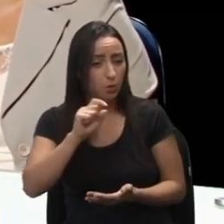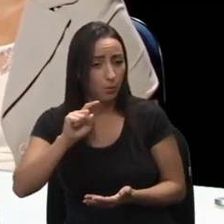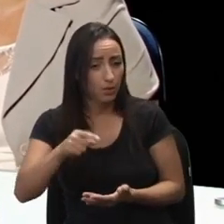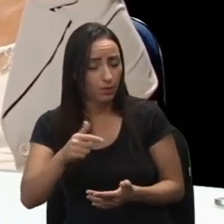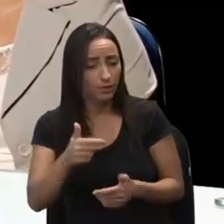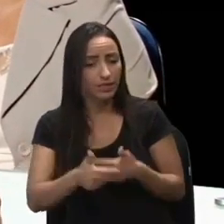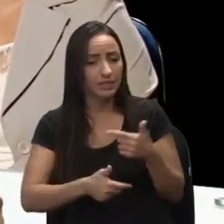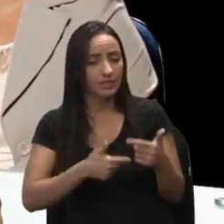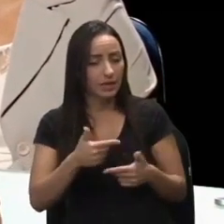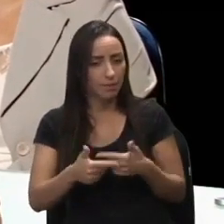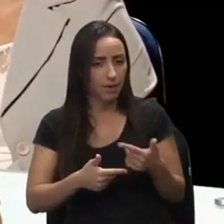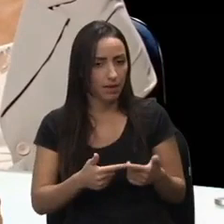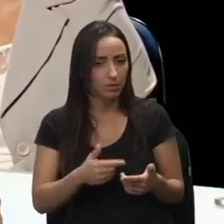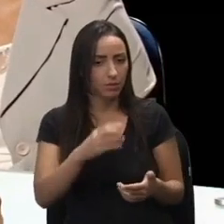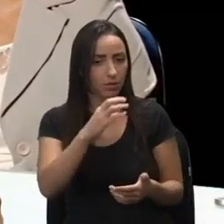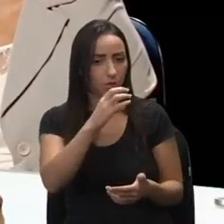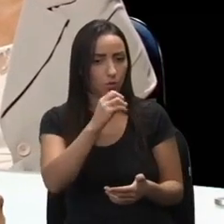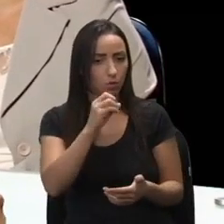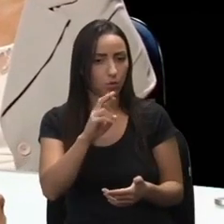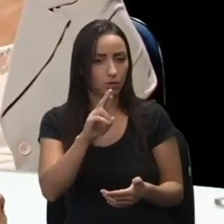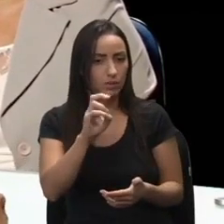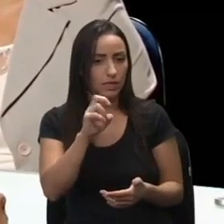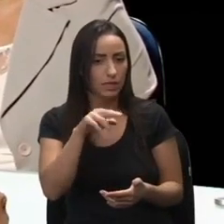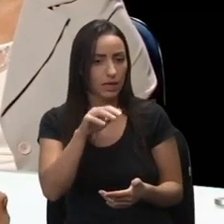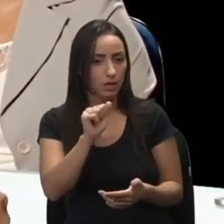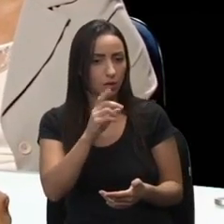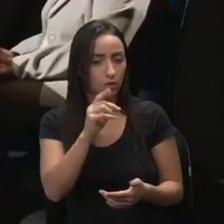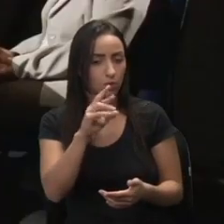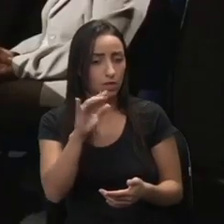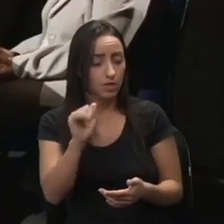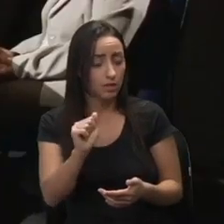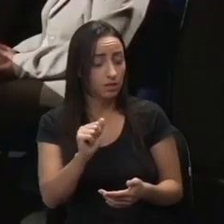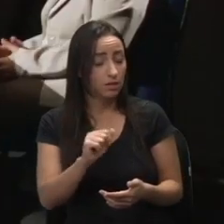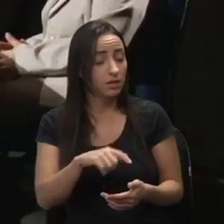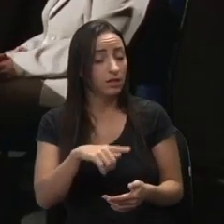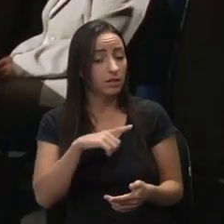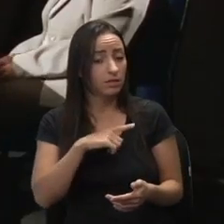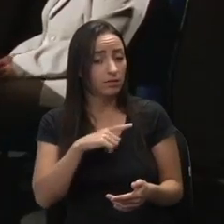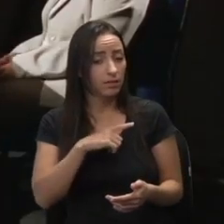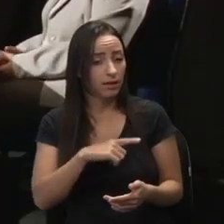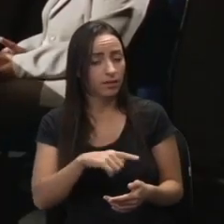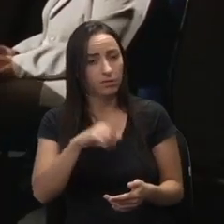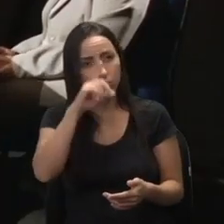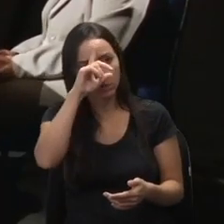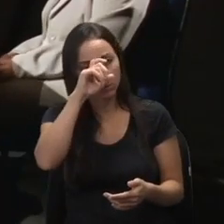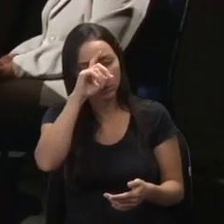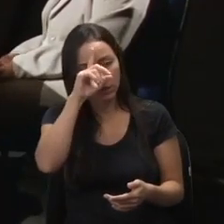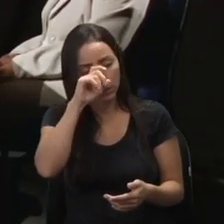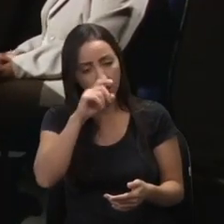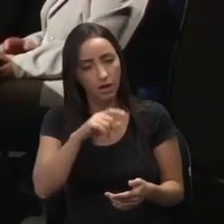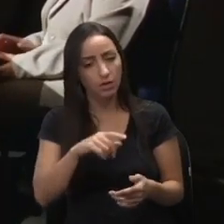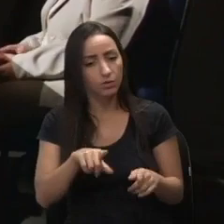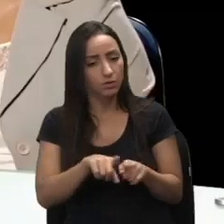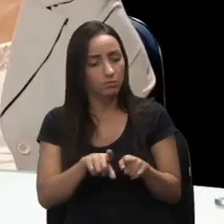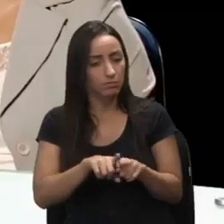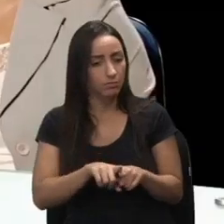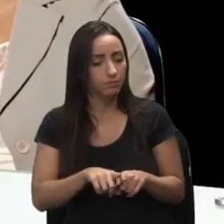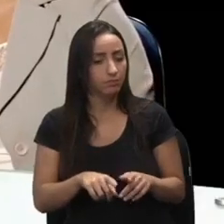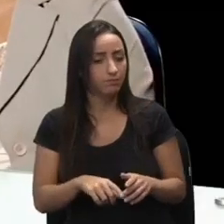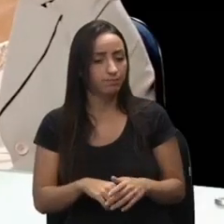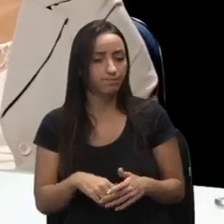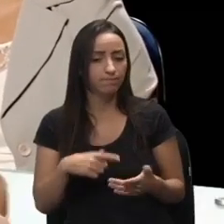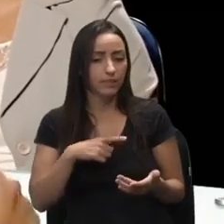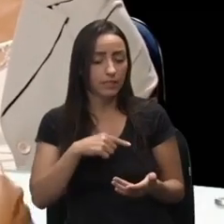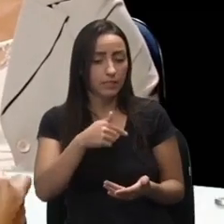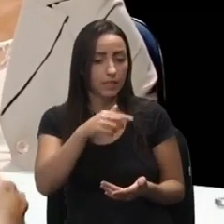numa coordenadoria, que a gente chama de Coordenadoria de Serviços de Saúde, que ela concentra os hospitais e os ambulatórios. E ela compõe, então,